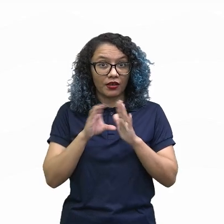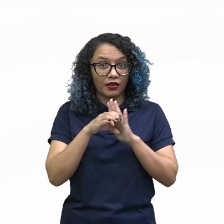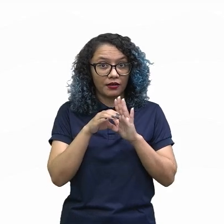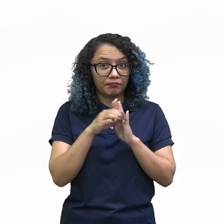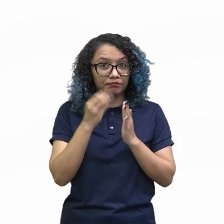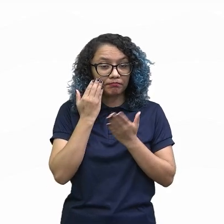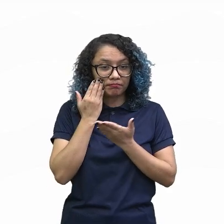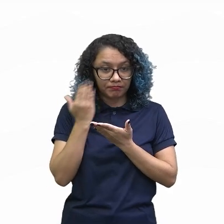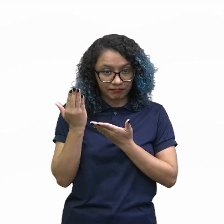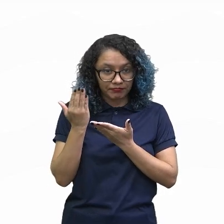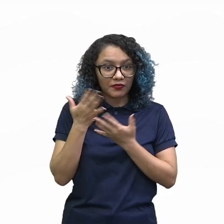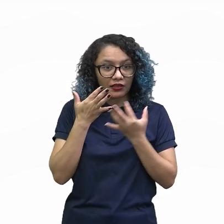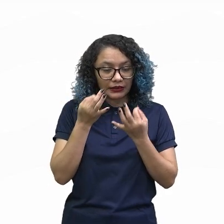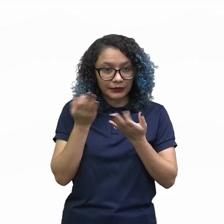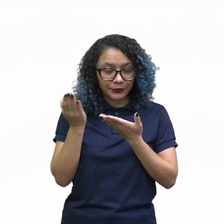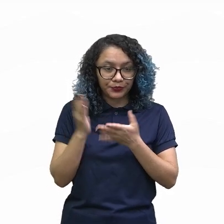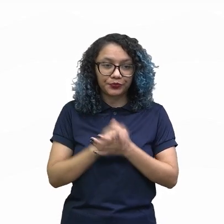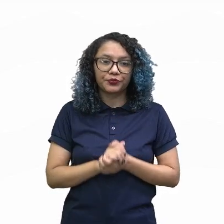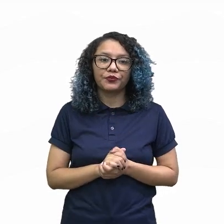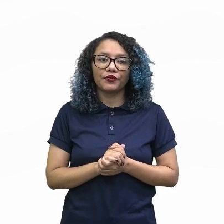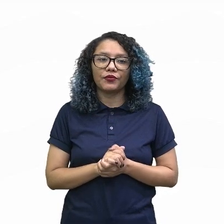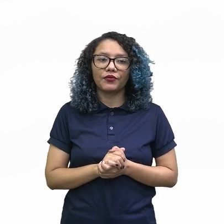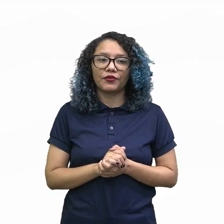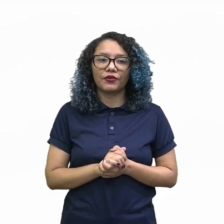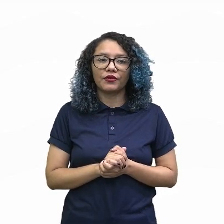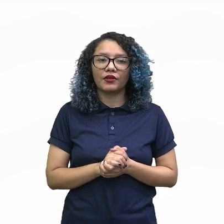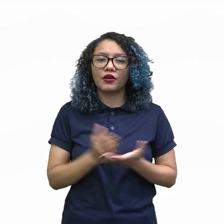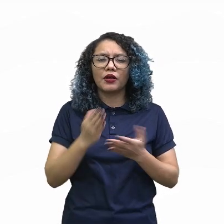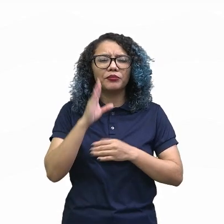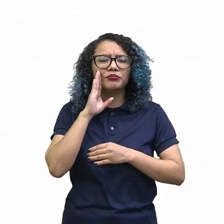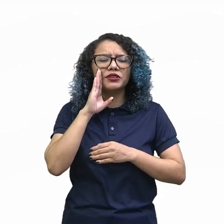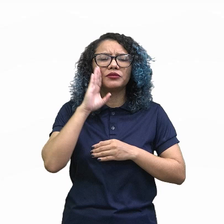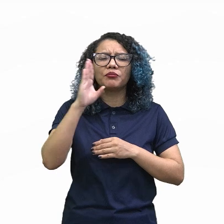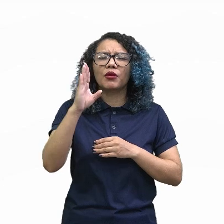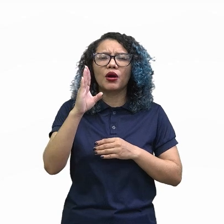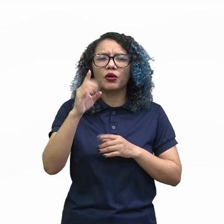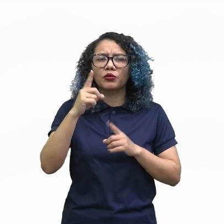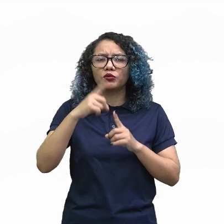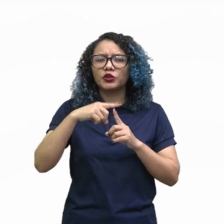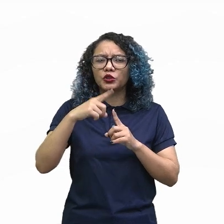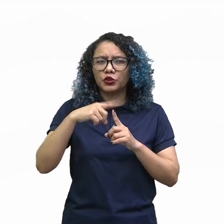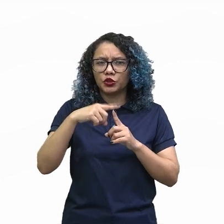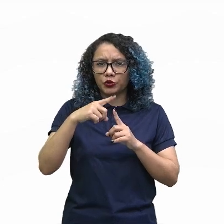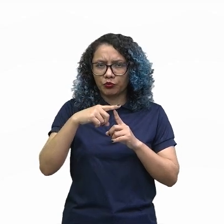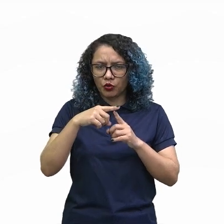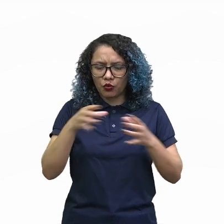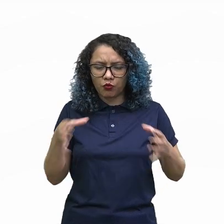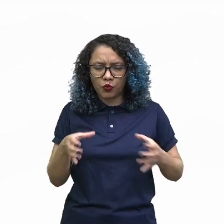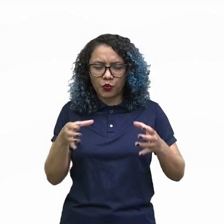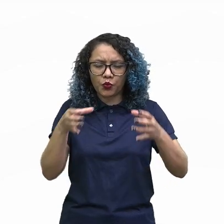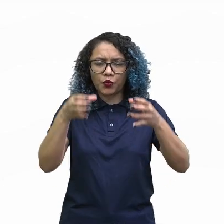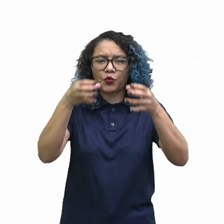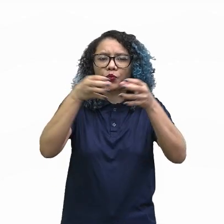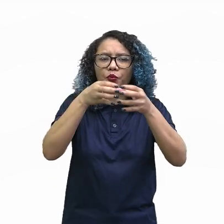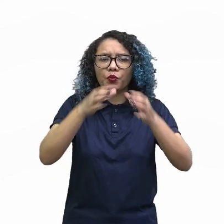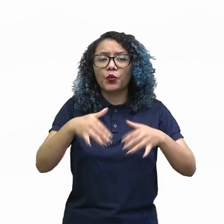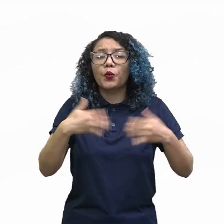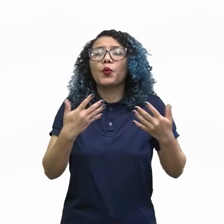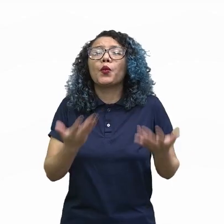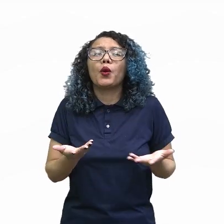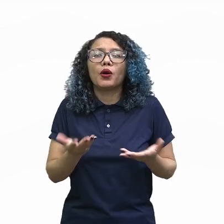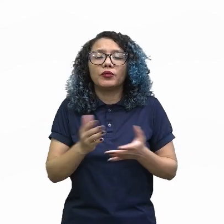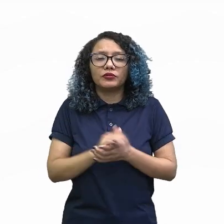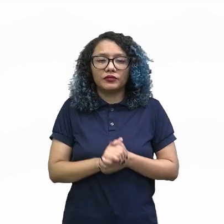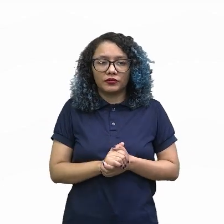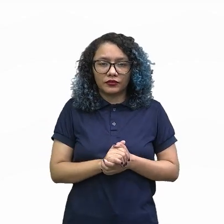de estratificação social. Quais são as principais formas de estratificação social que nós